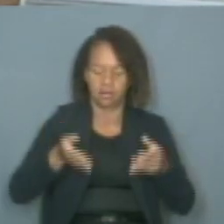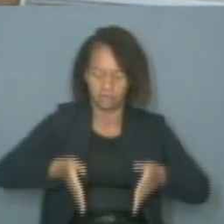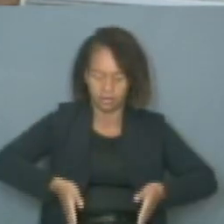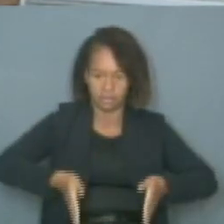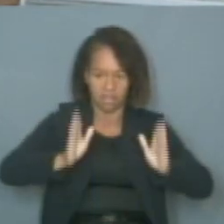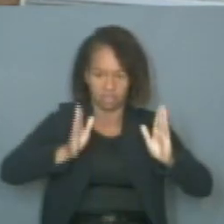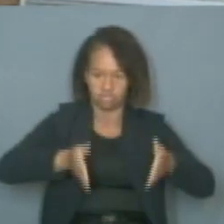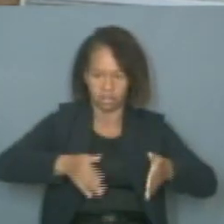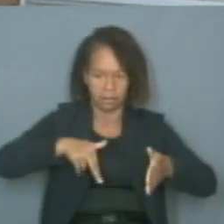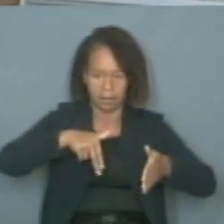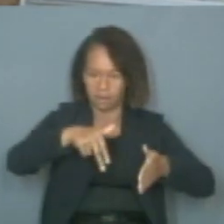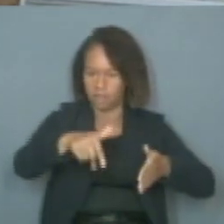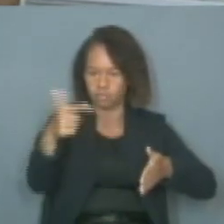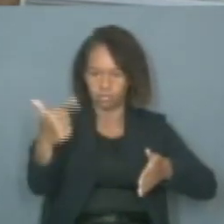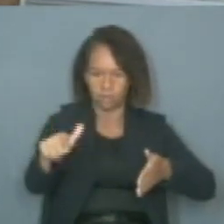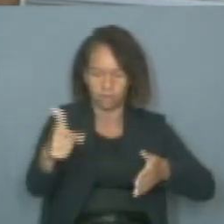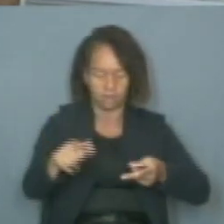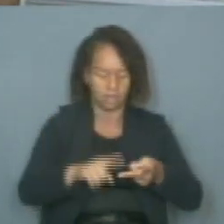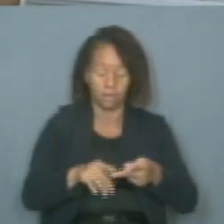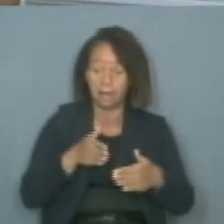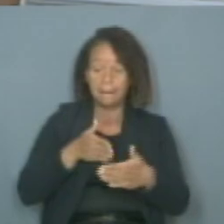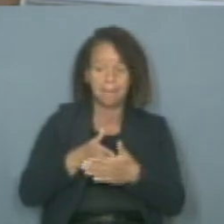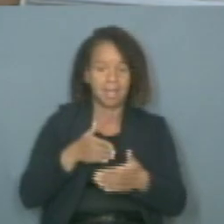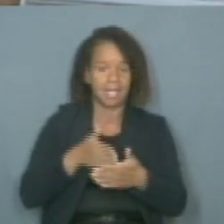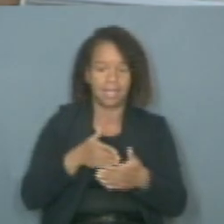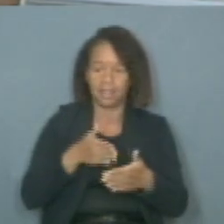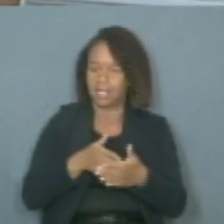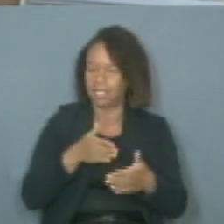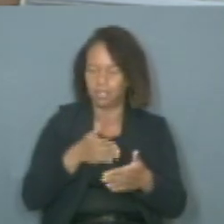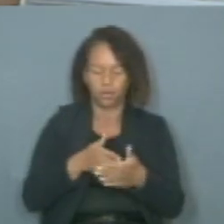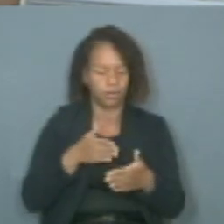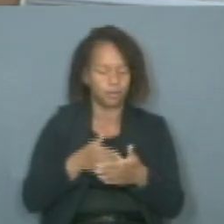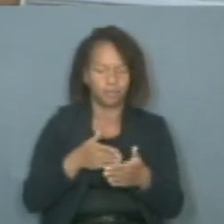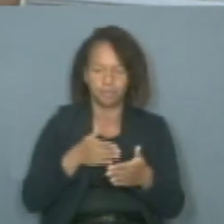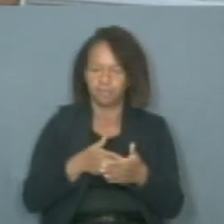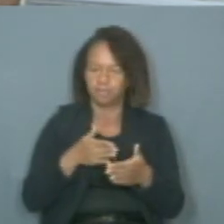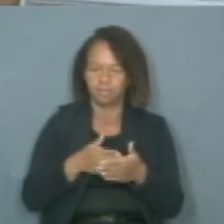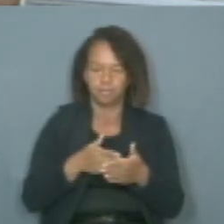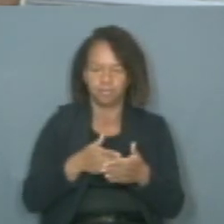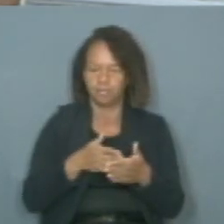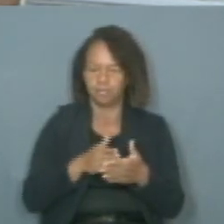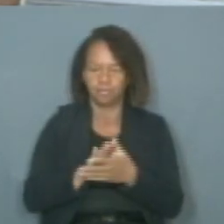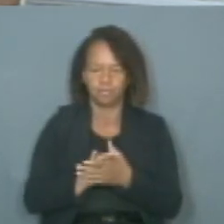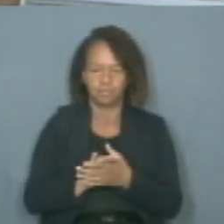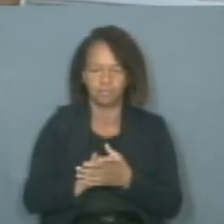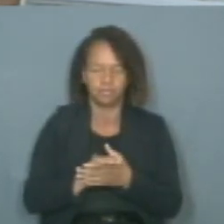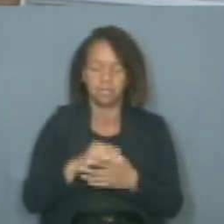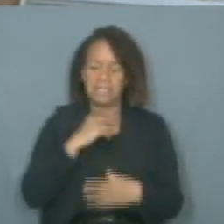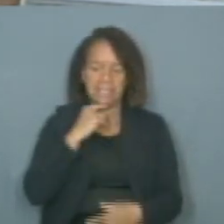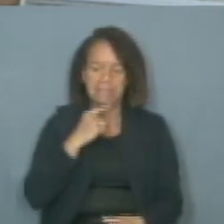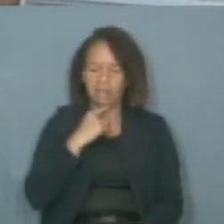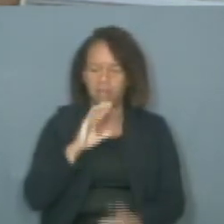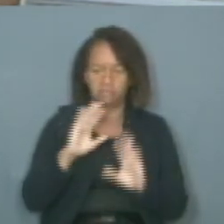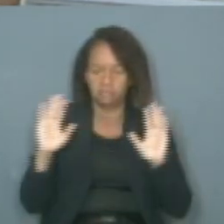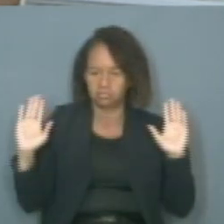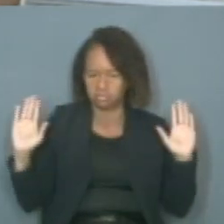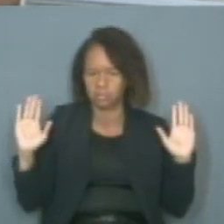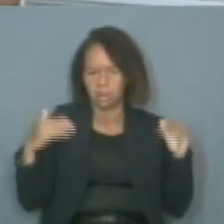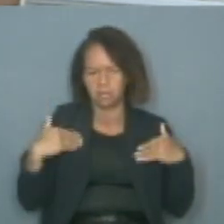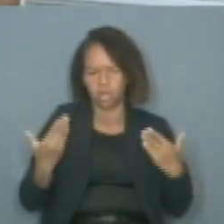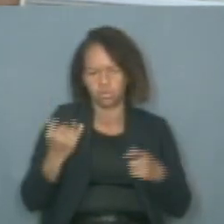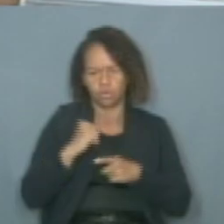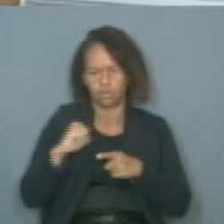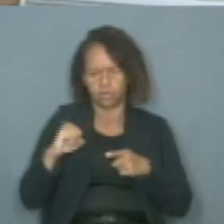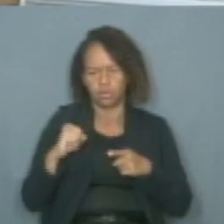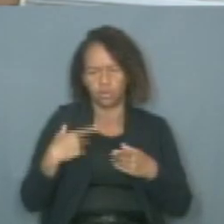de pedestre, nem impedindo a circulação de seu ninguém, inclusive porque eu sou um